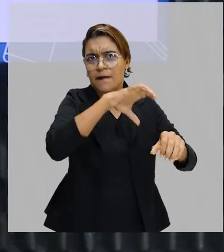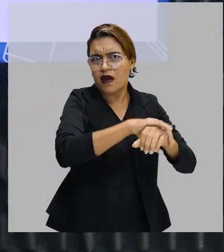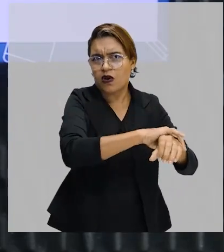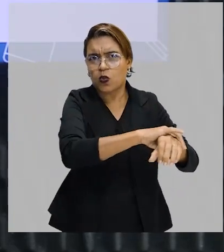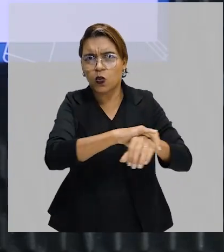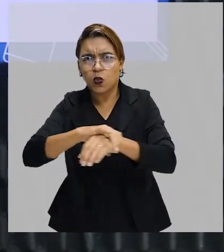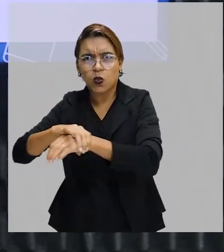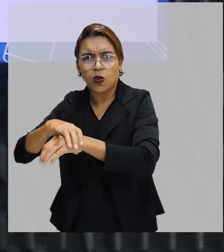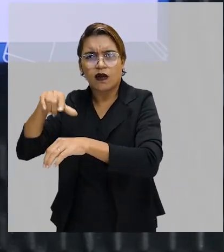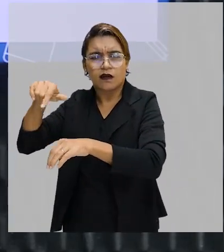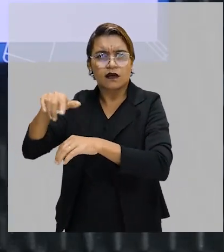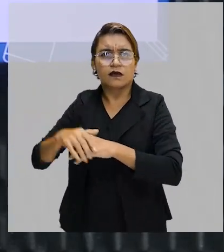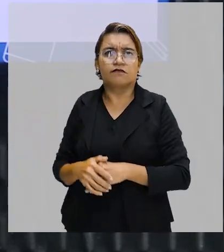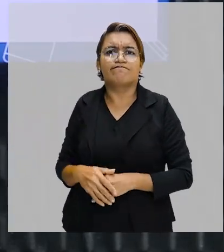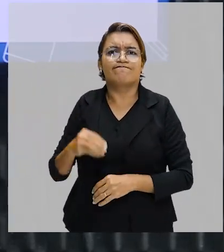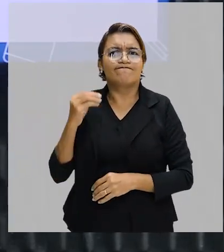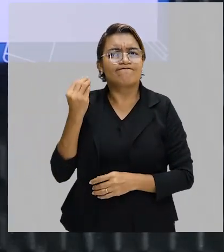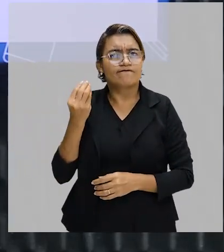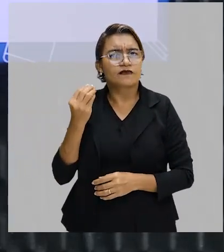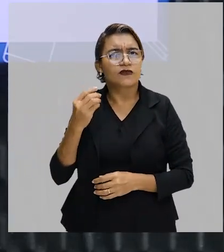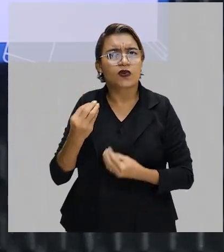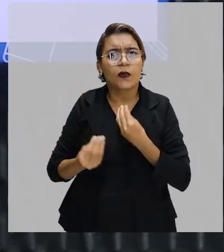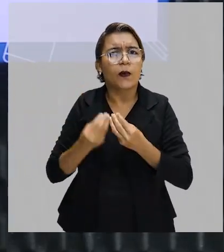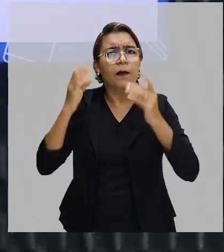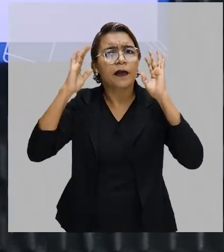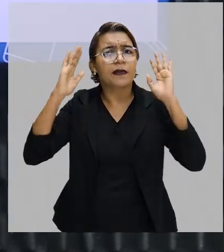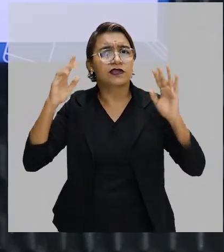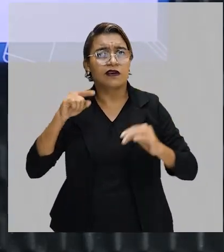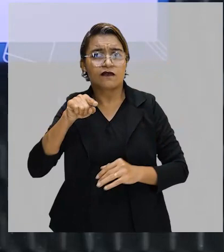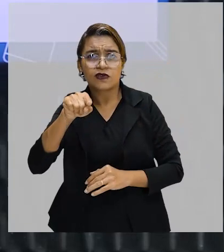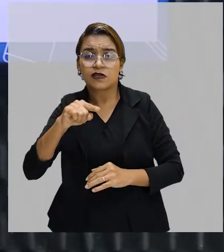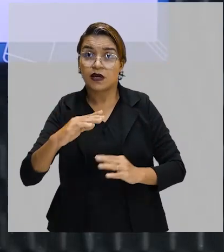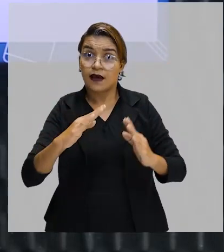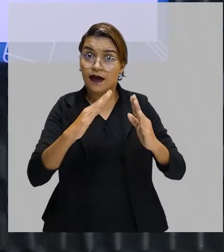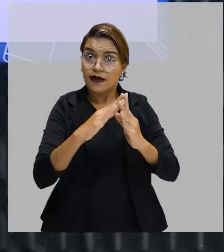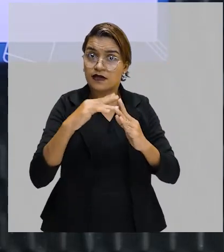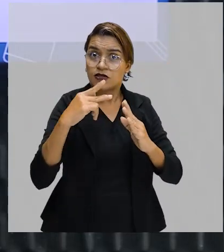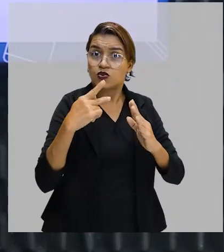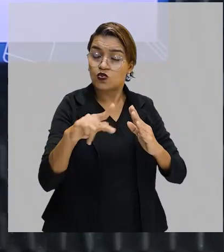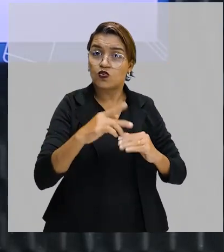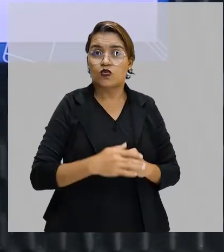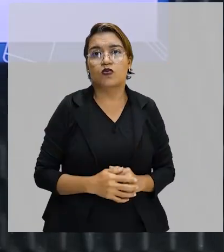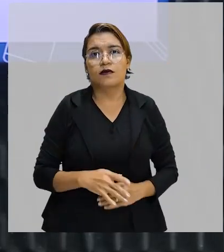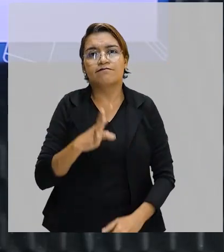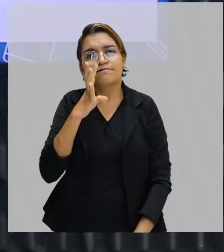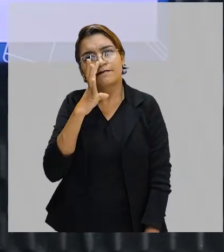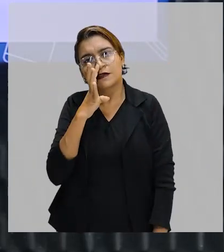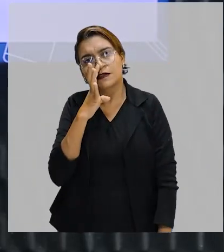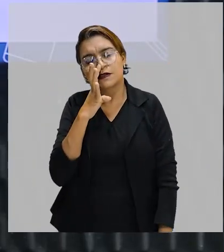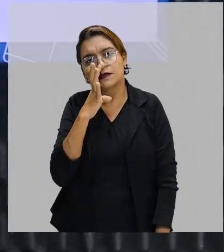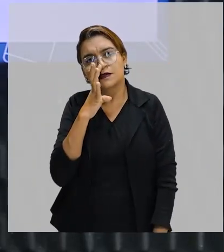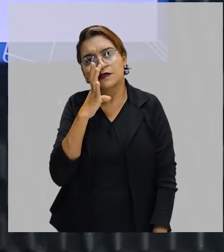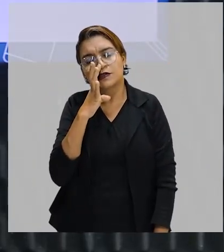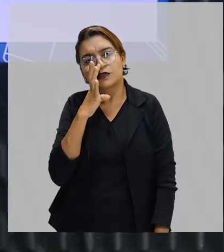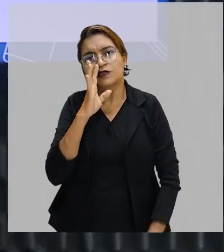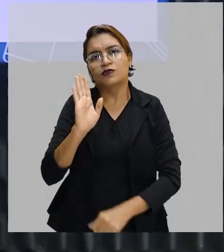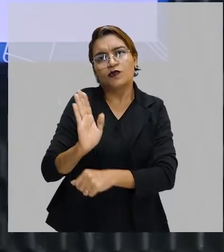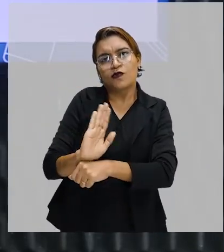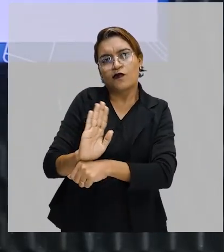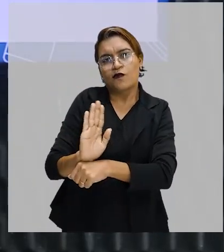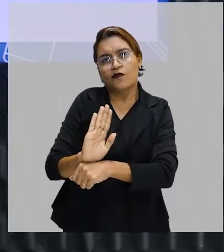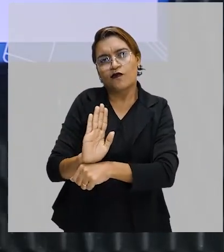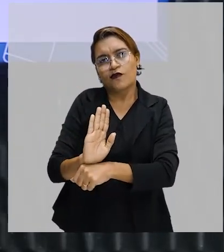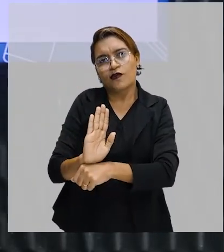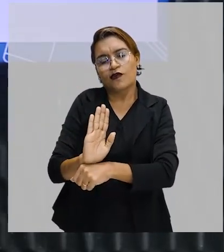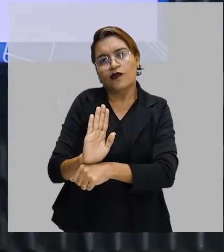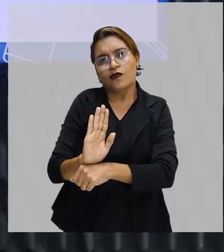filhos ao Deus da gente mas tenta imaginar uma coisa dessa Você tá na sua em casa assistindo a uma série a um filme